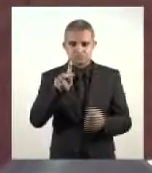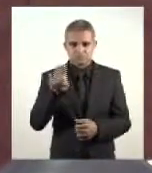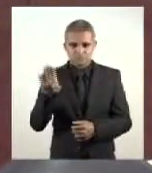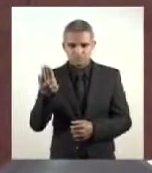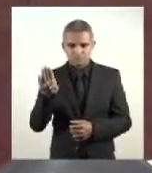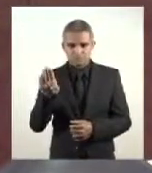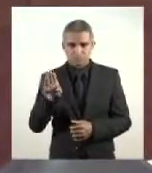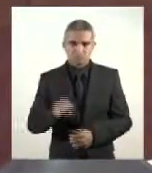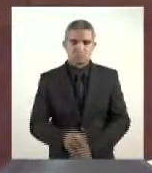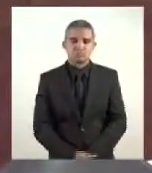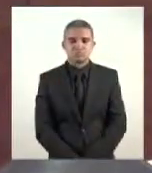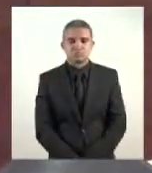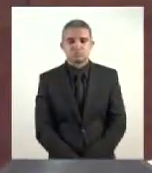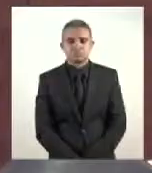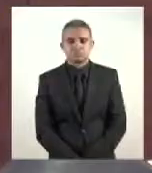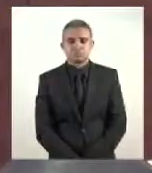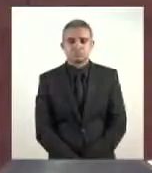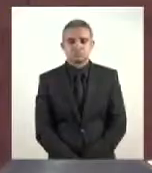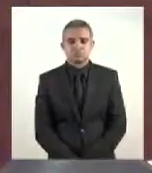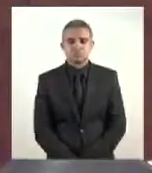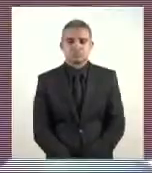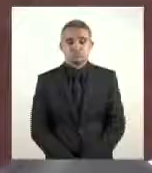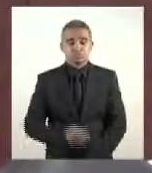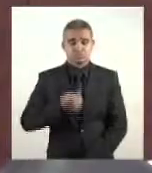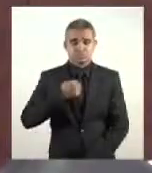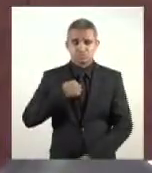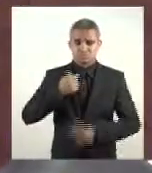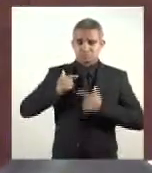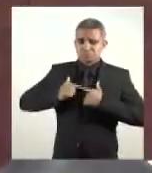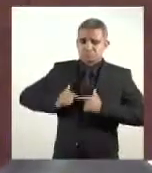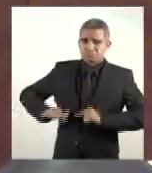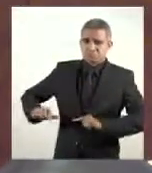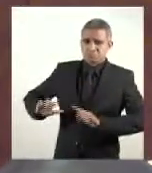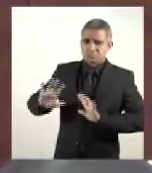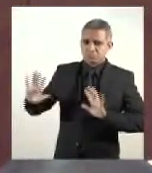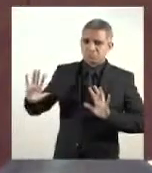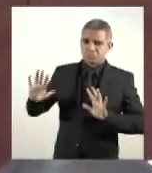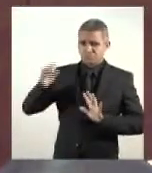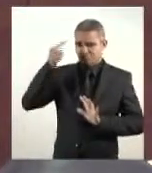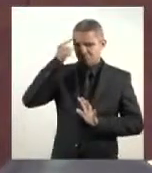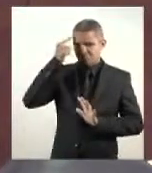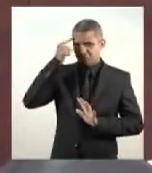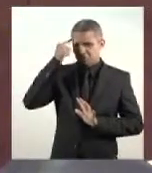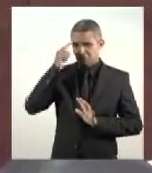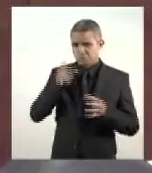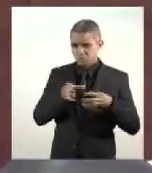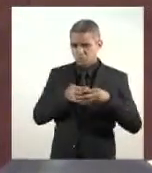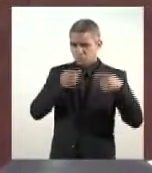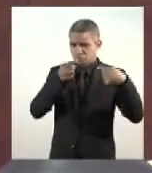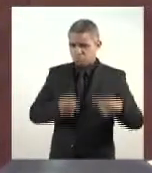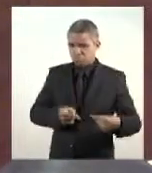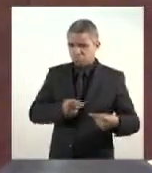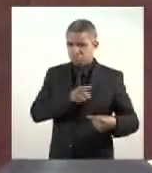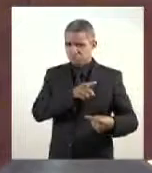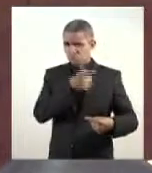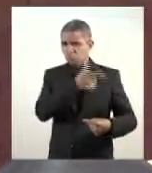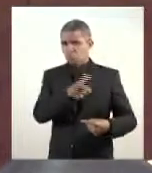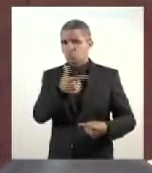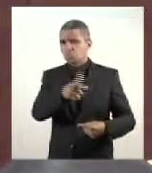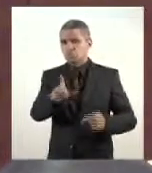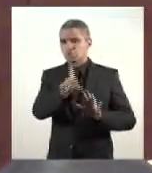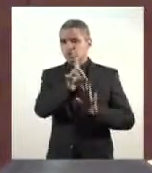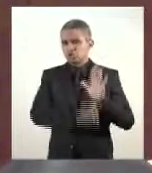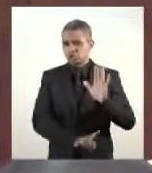Longe de mim de achar que a oposição não tenha o direito das